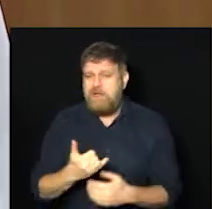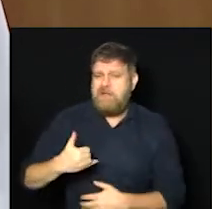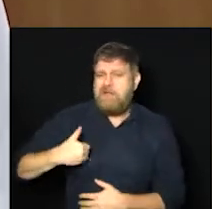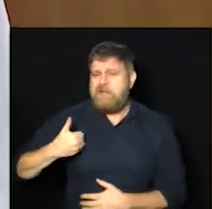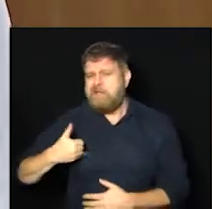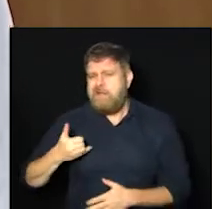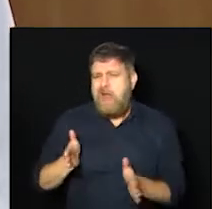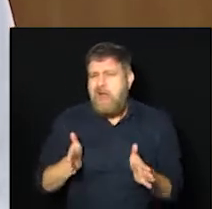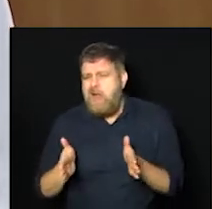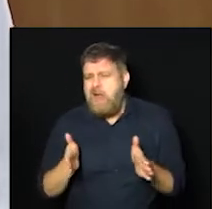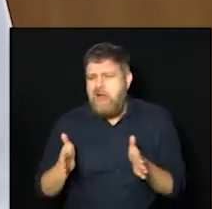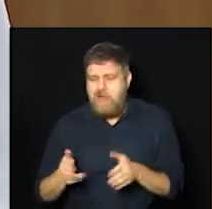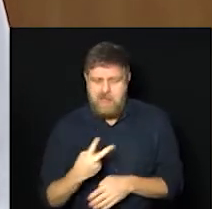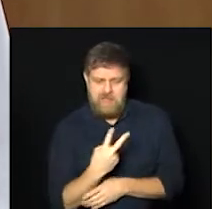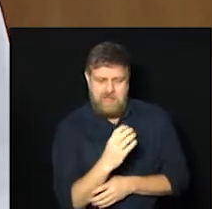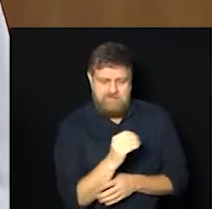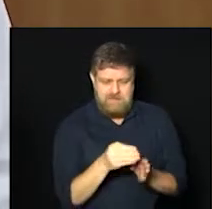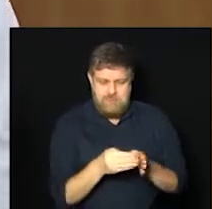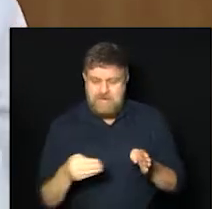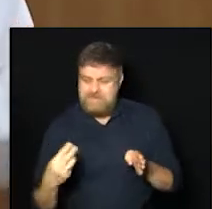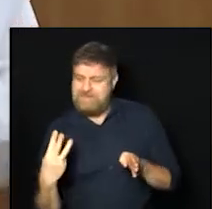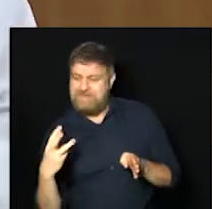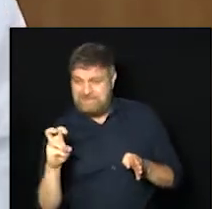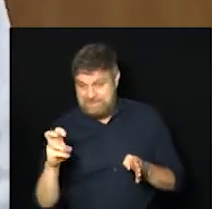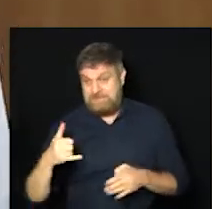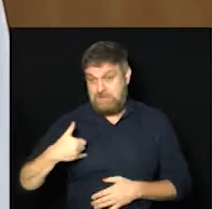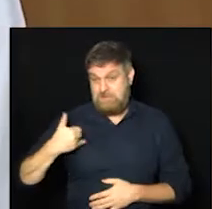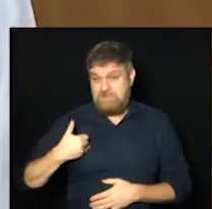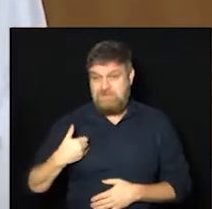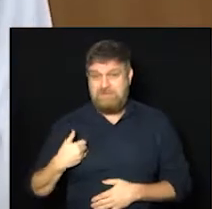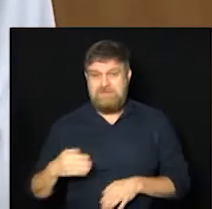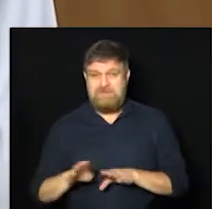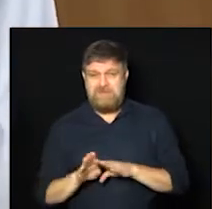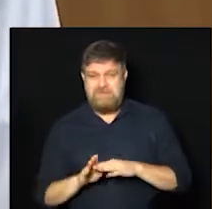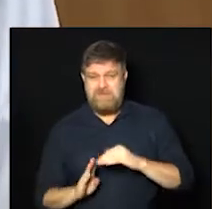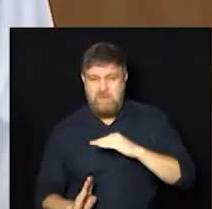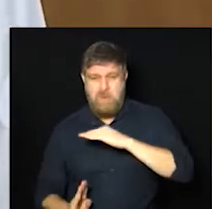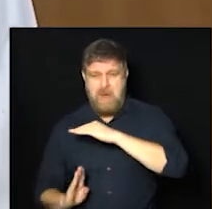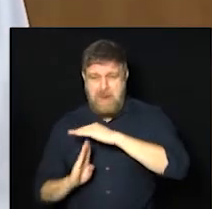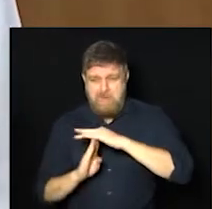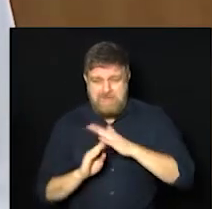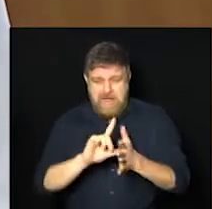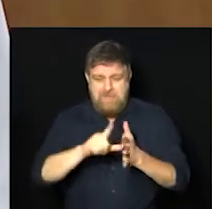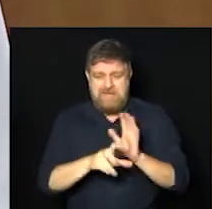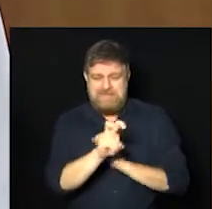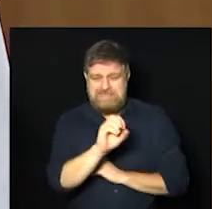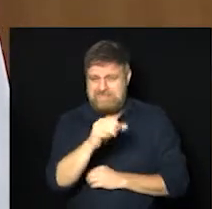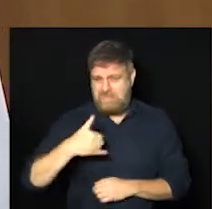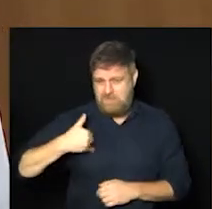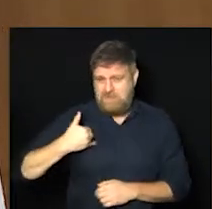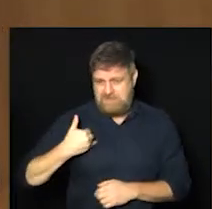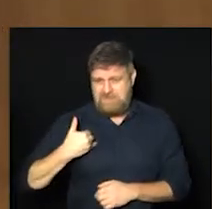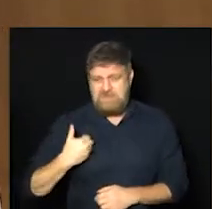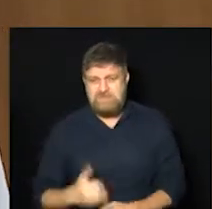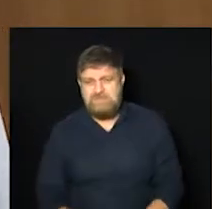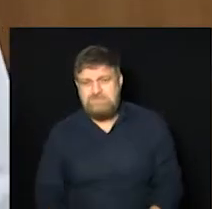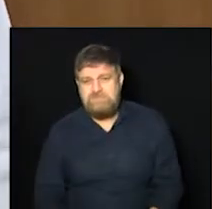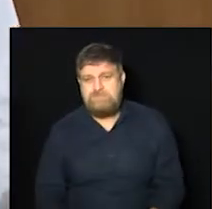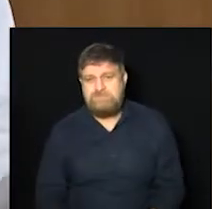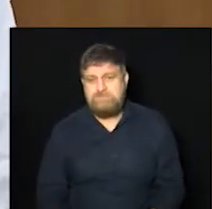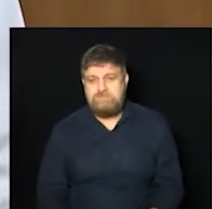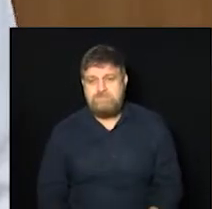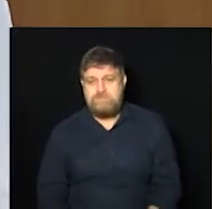etária entre 20 e 35 anos e também um pico depois dos 50 anos, depois dos 60 anos.